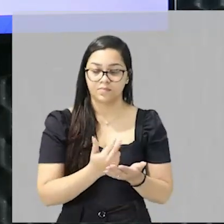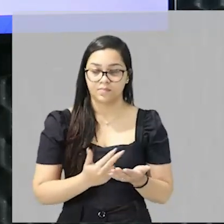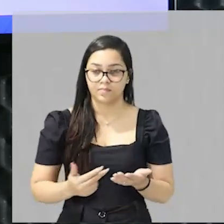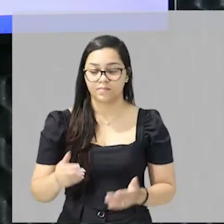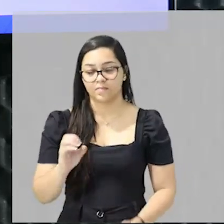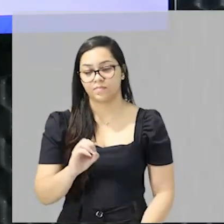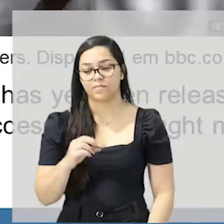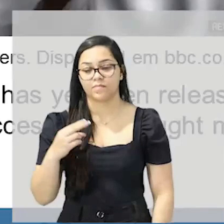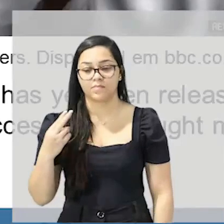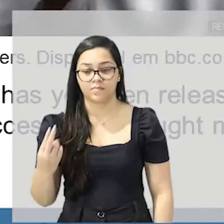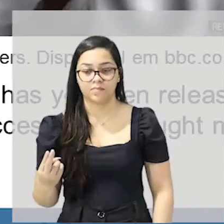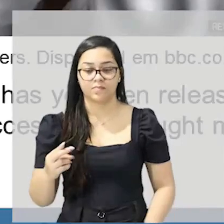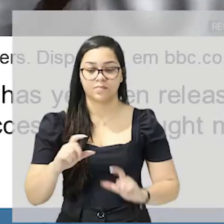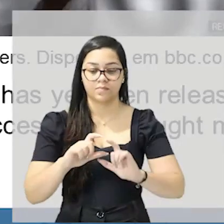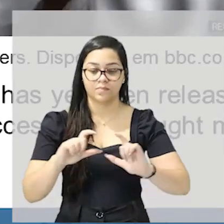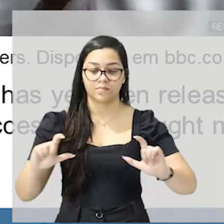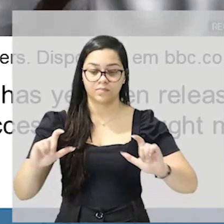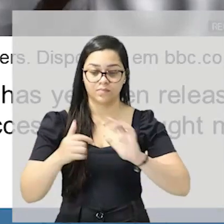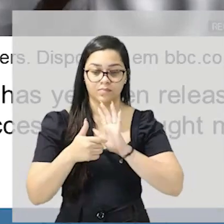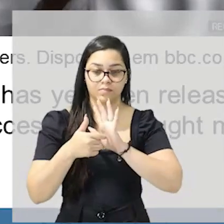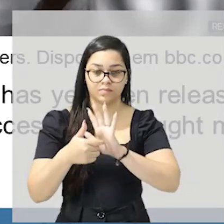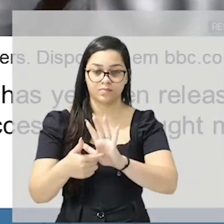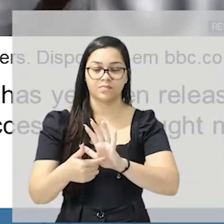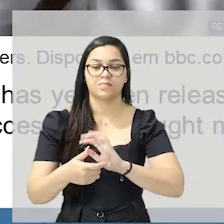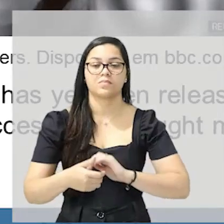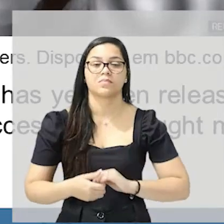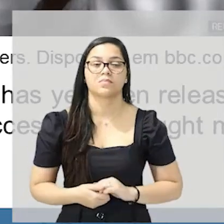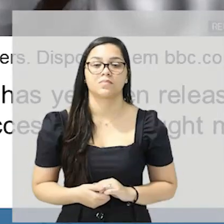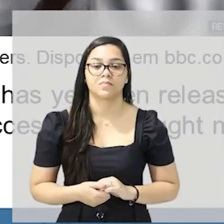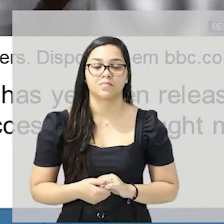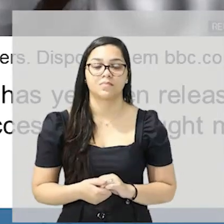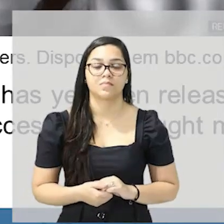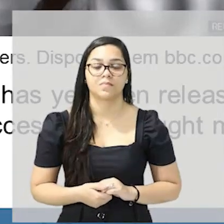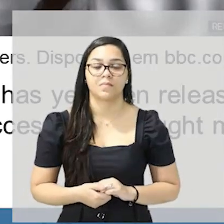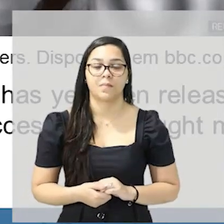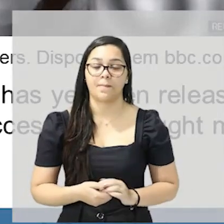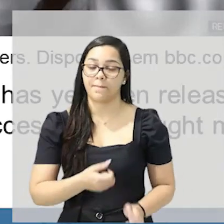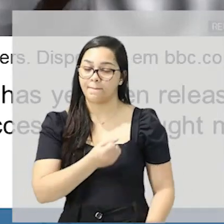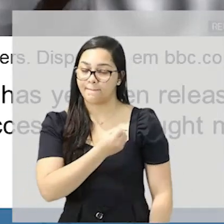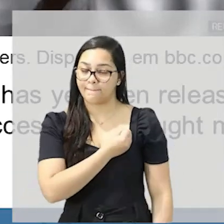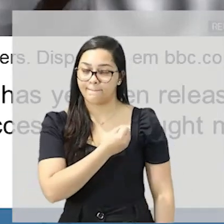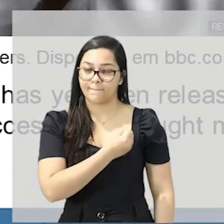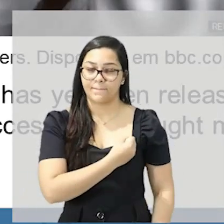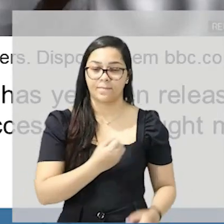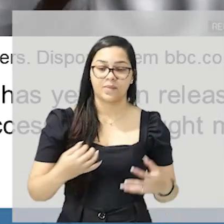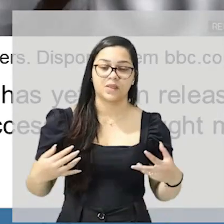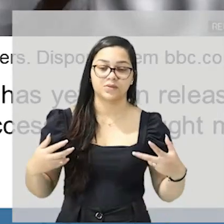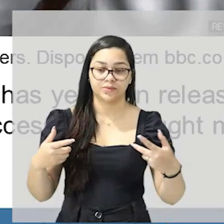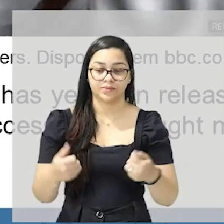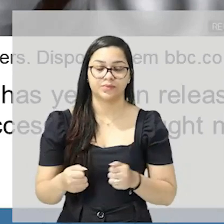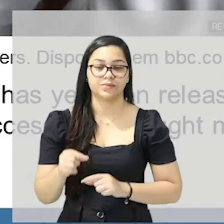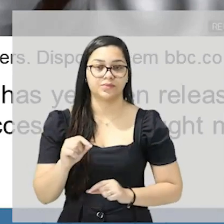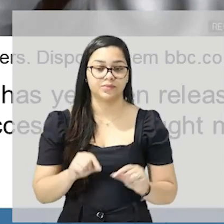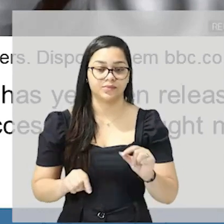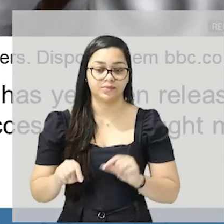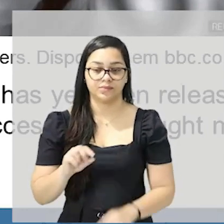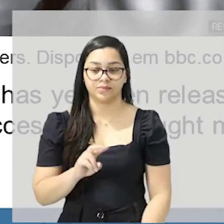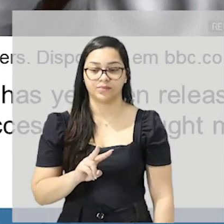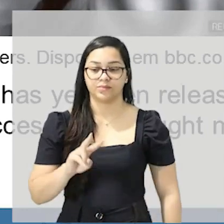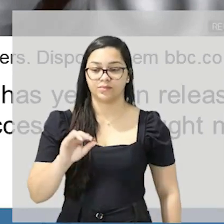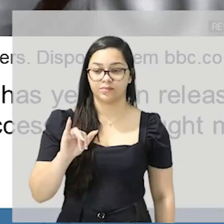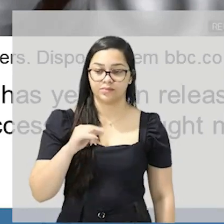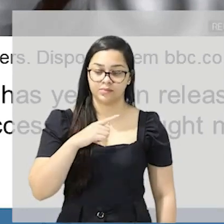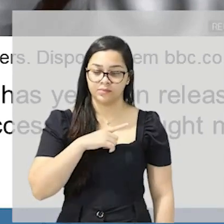algum destaque, pontuações, símbolos, números. Tudo isso são coisas que vão trazer para